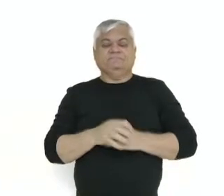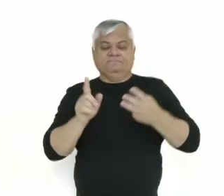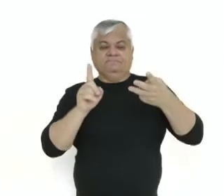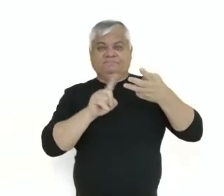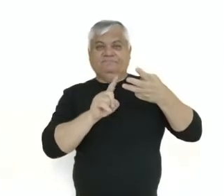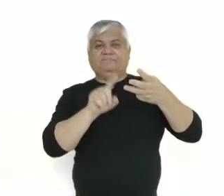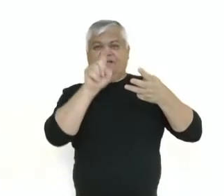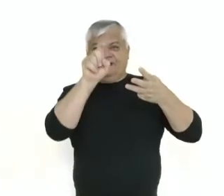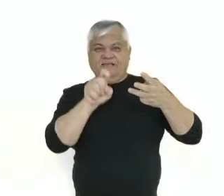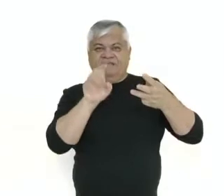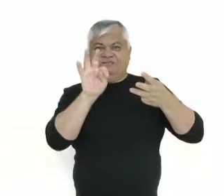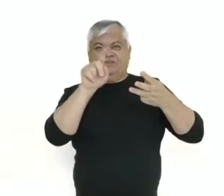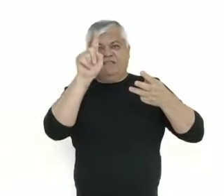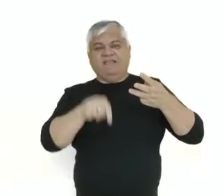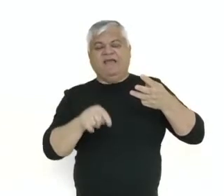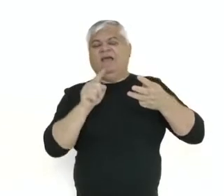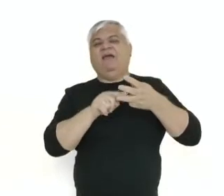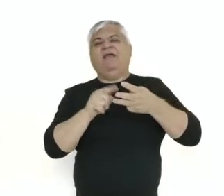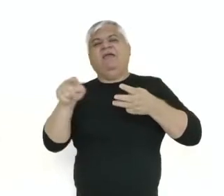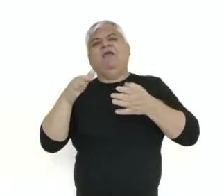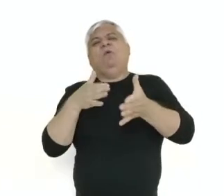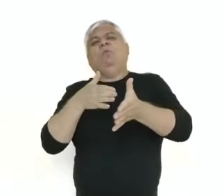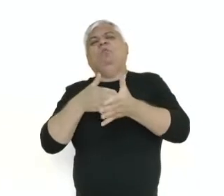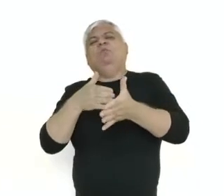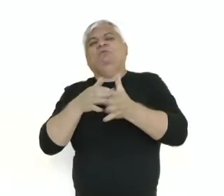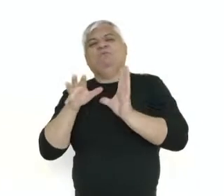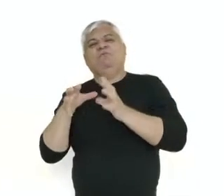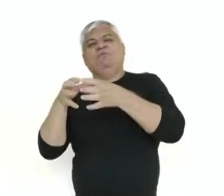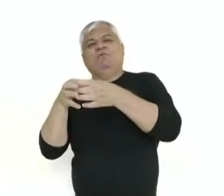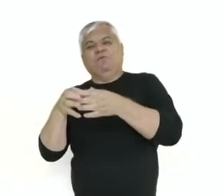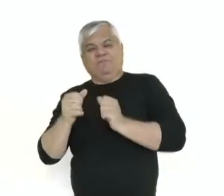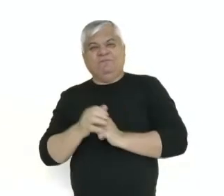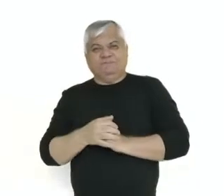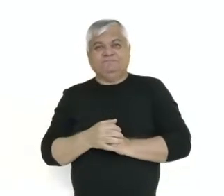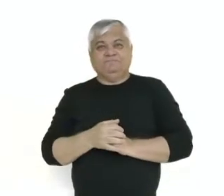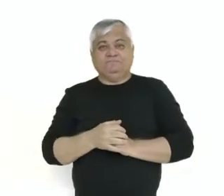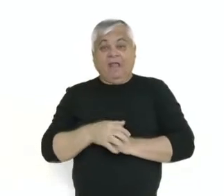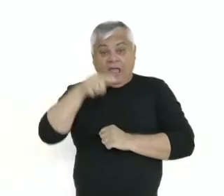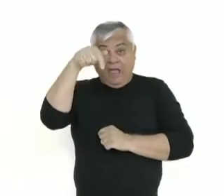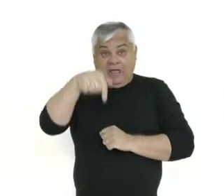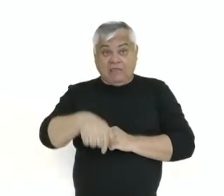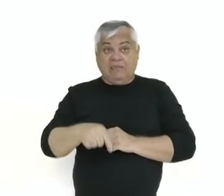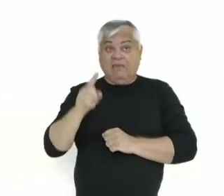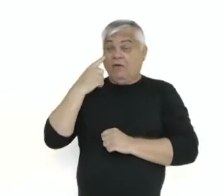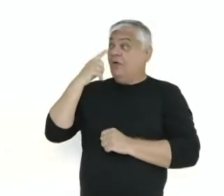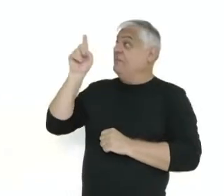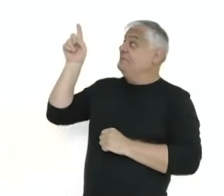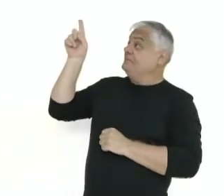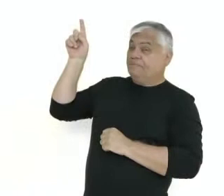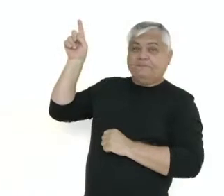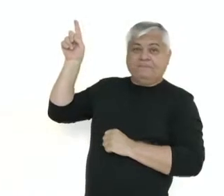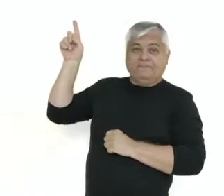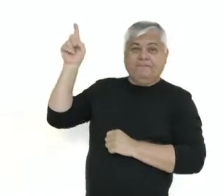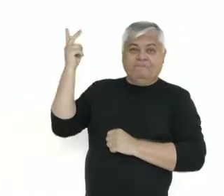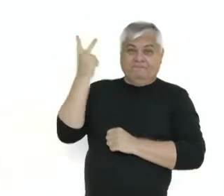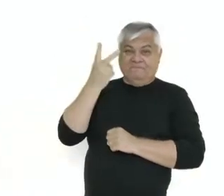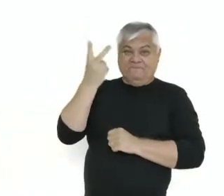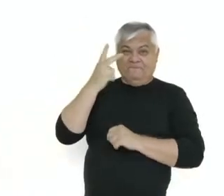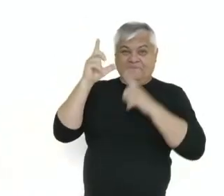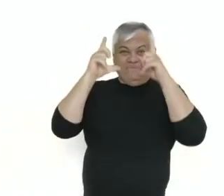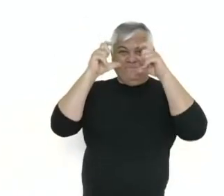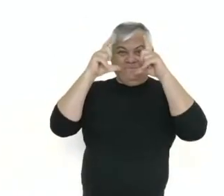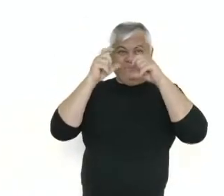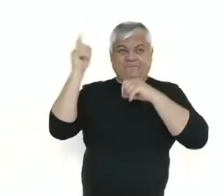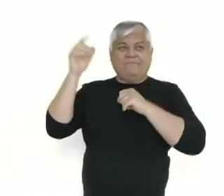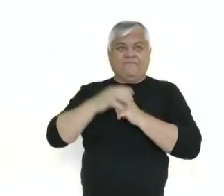indígena a entrar em contato com os homens brancos no Paraná. Aqui, inclusive, a gente tem duas imagens, né? Os